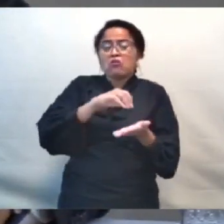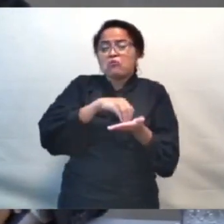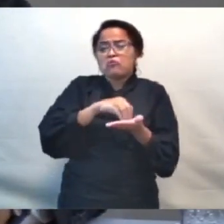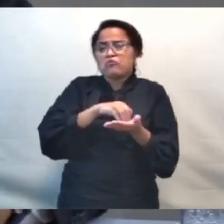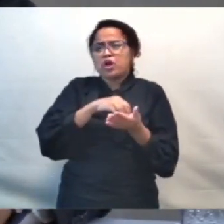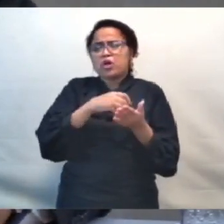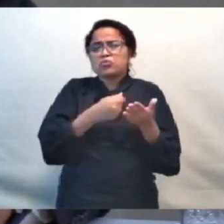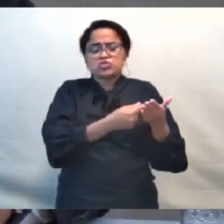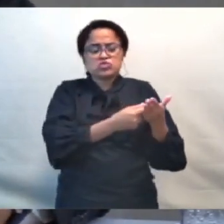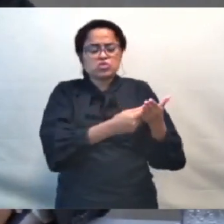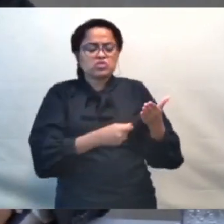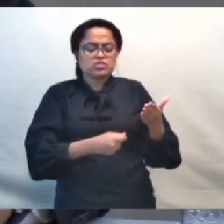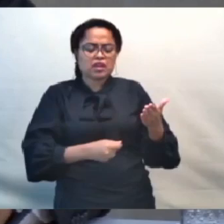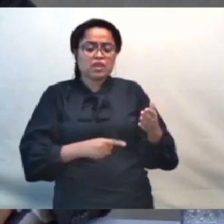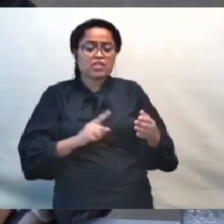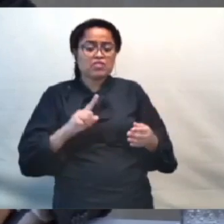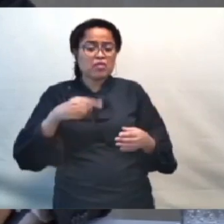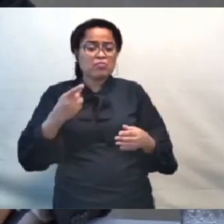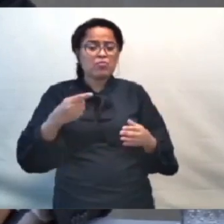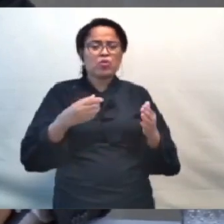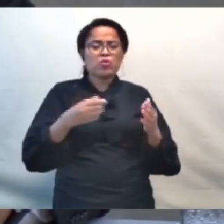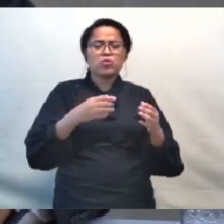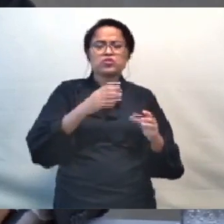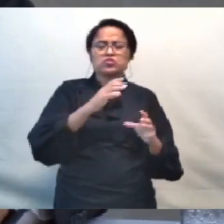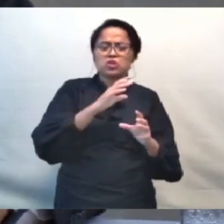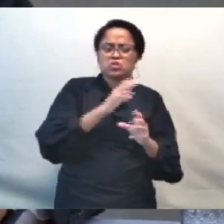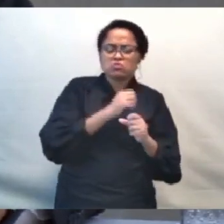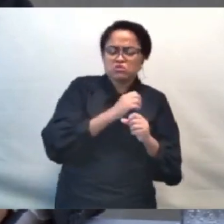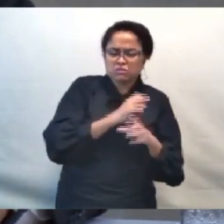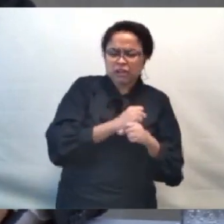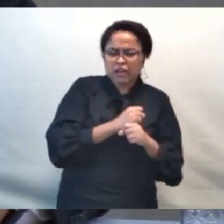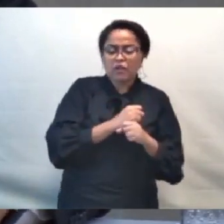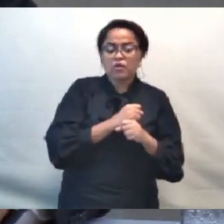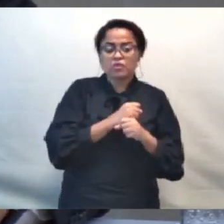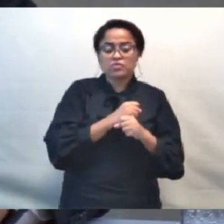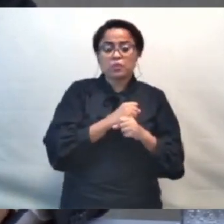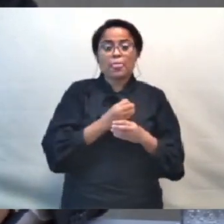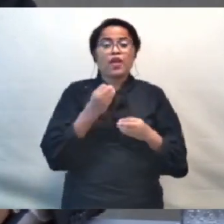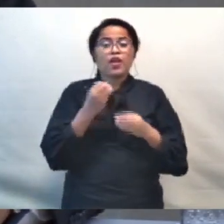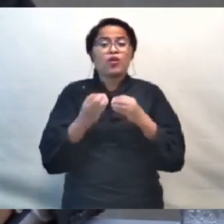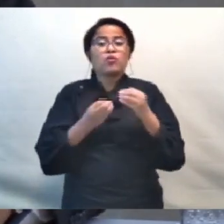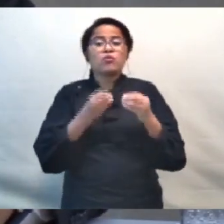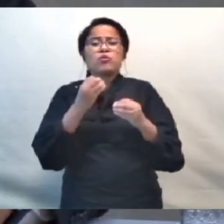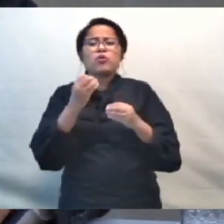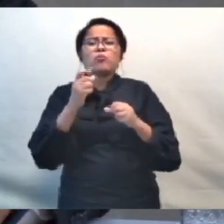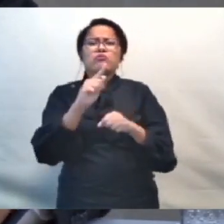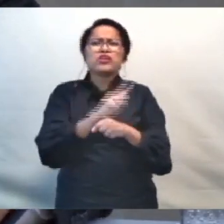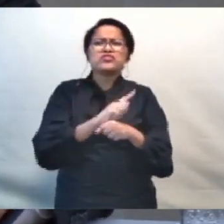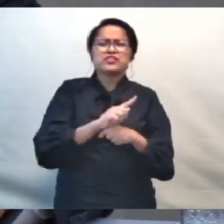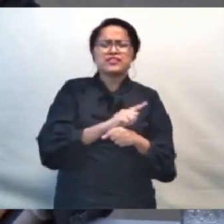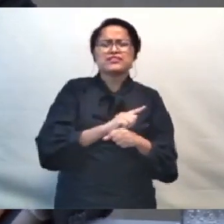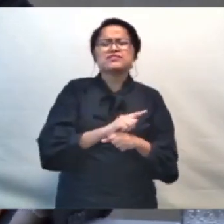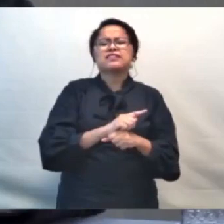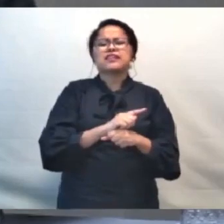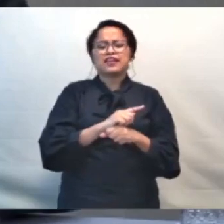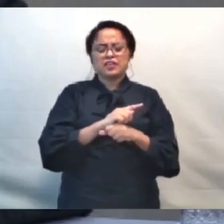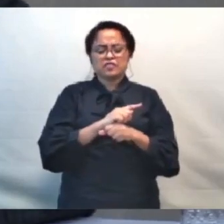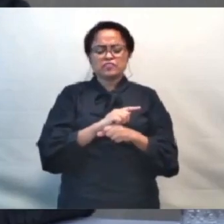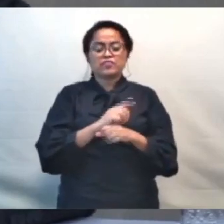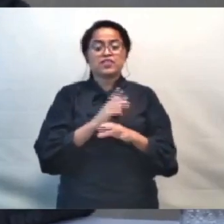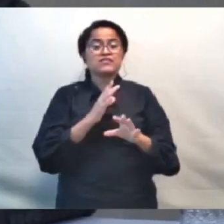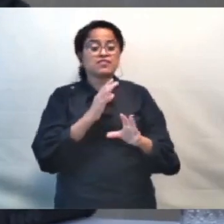cálculos. Como vocês vão gerenciar esses saldos dos orçamentos para que se crie uma solução, nem que